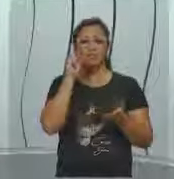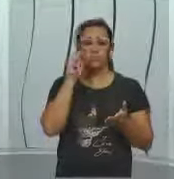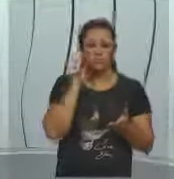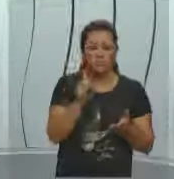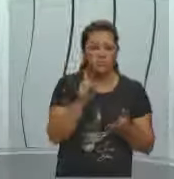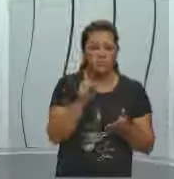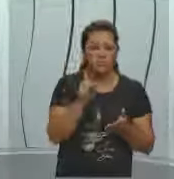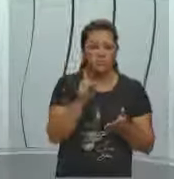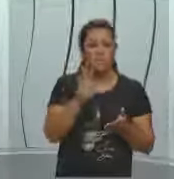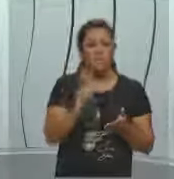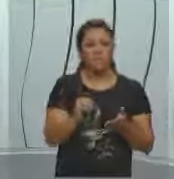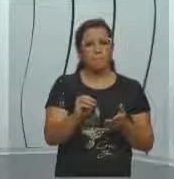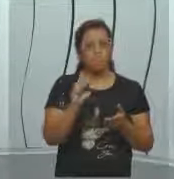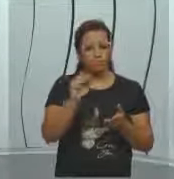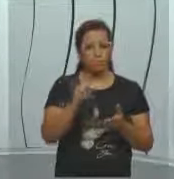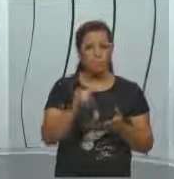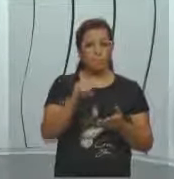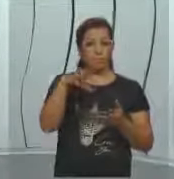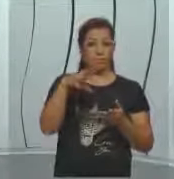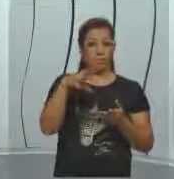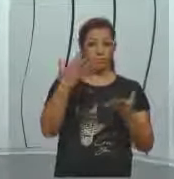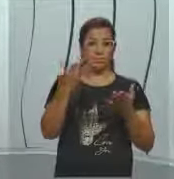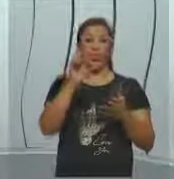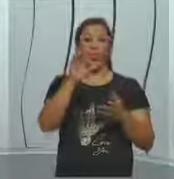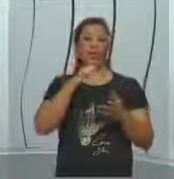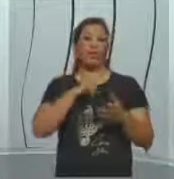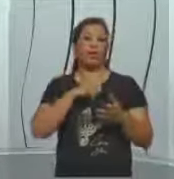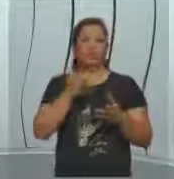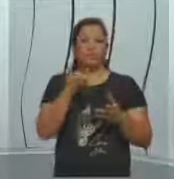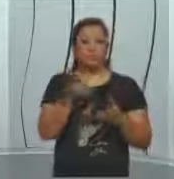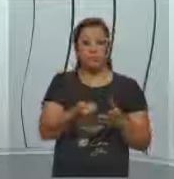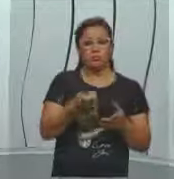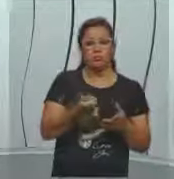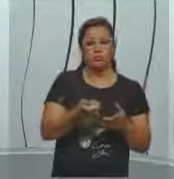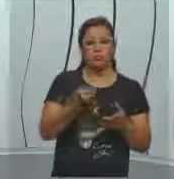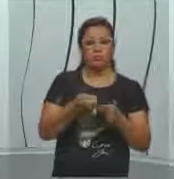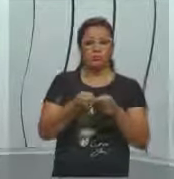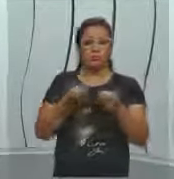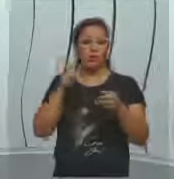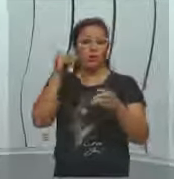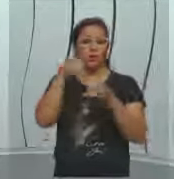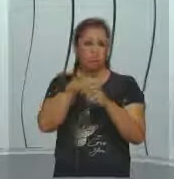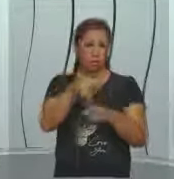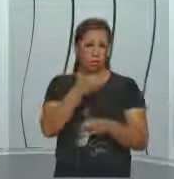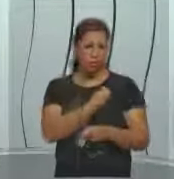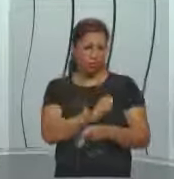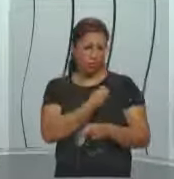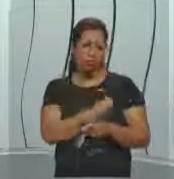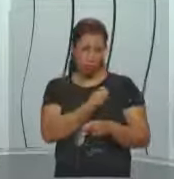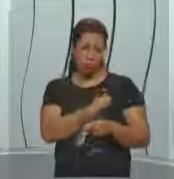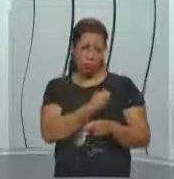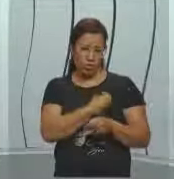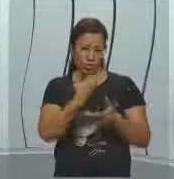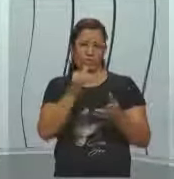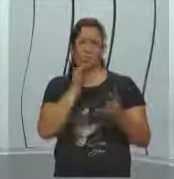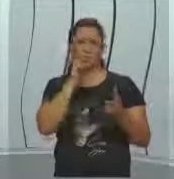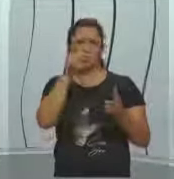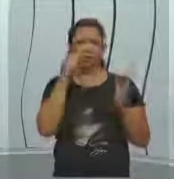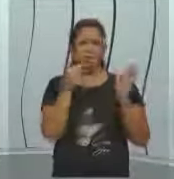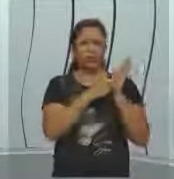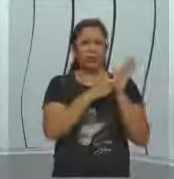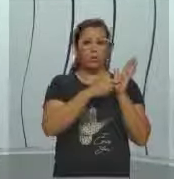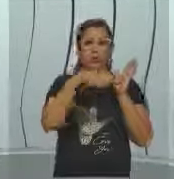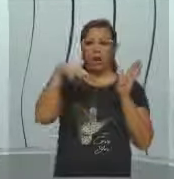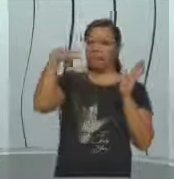para você ligar e desligar, ou podem ser chaves digitais, seriam componentes dentro do circuito que vão funcionar com essa finalidade